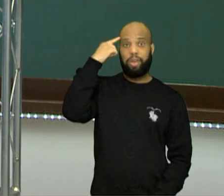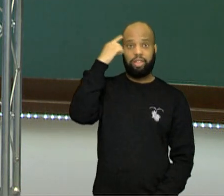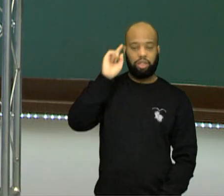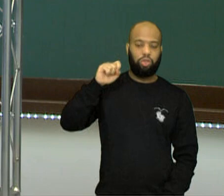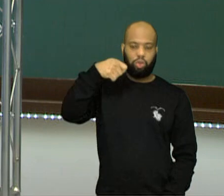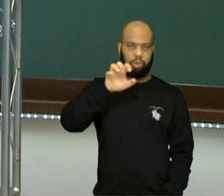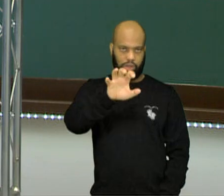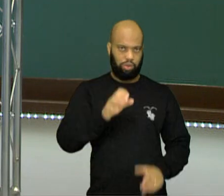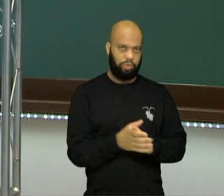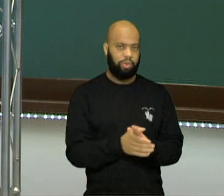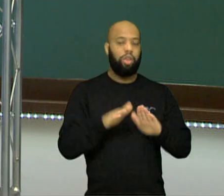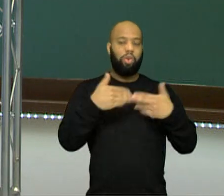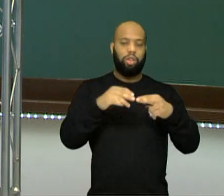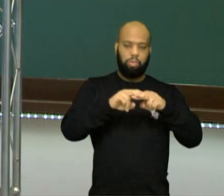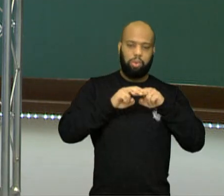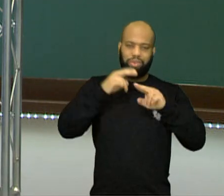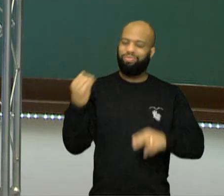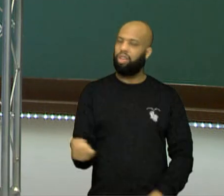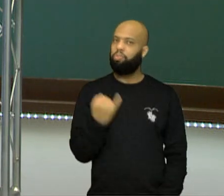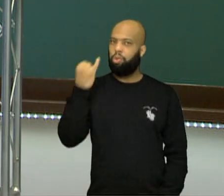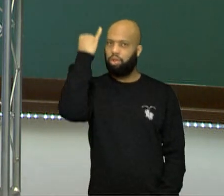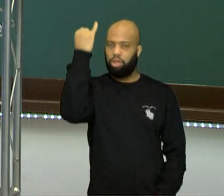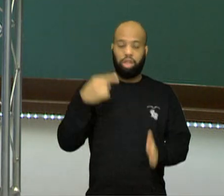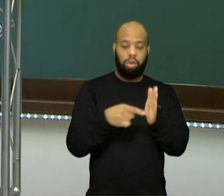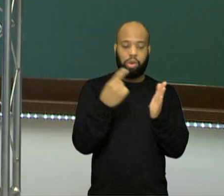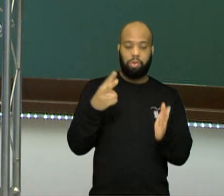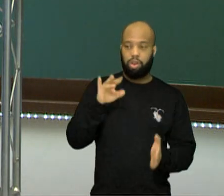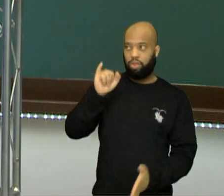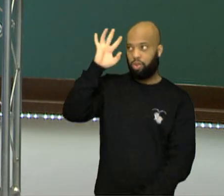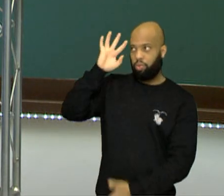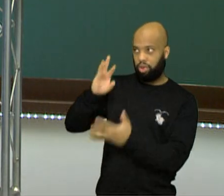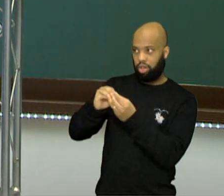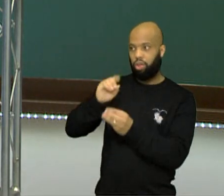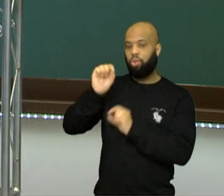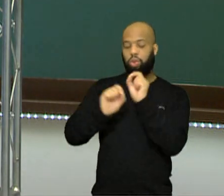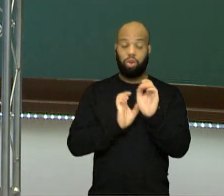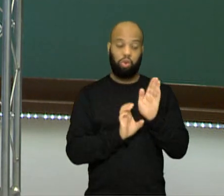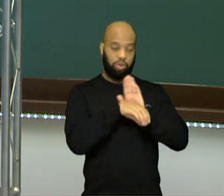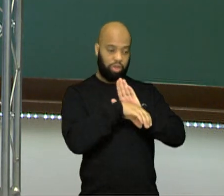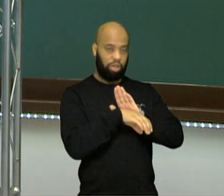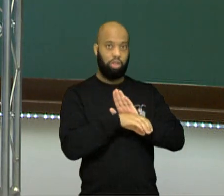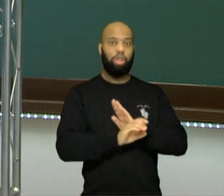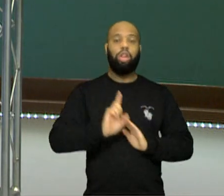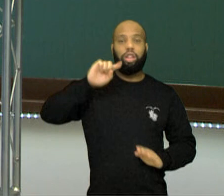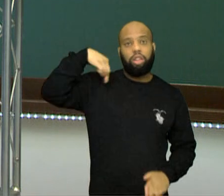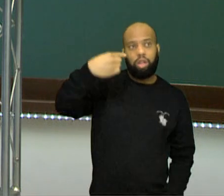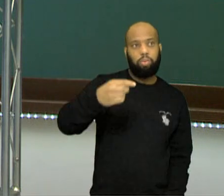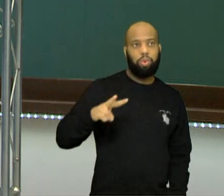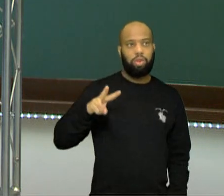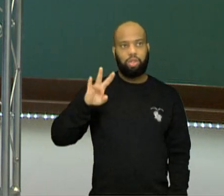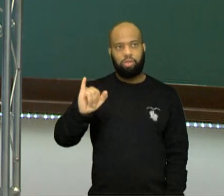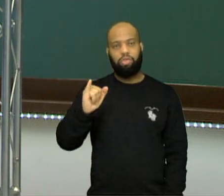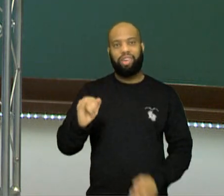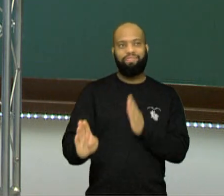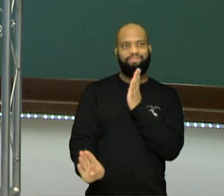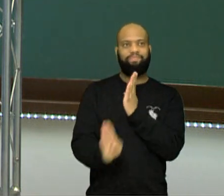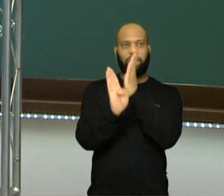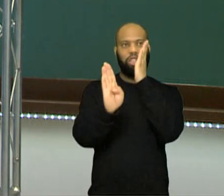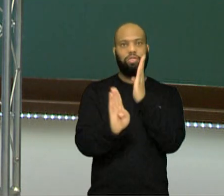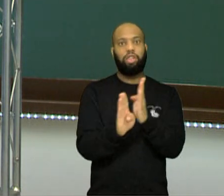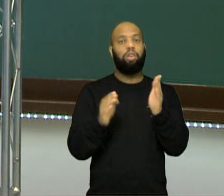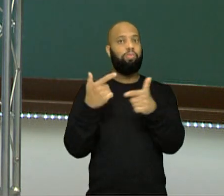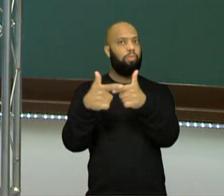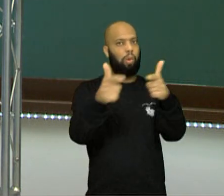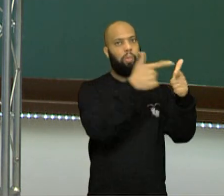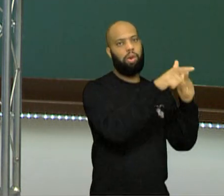respeito disso. Então por isso que é importante primeiro entender ali o conceito. Na sequência, identificar